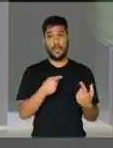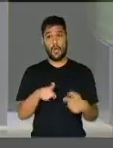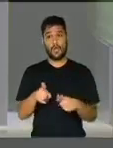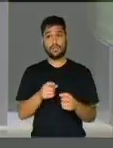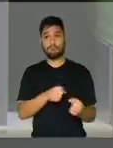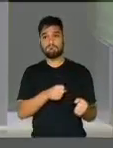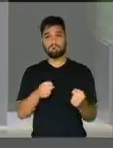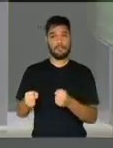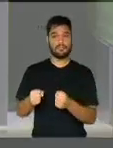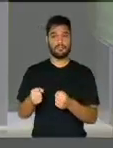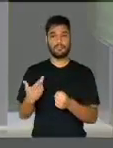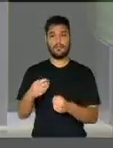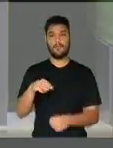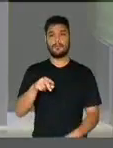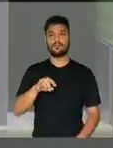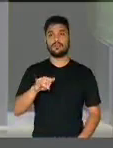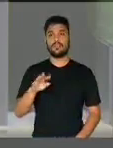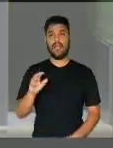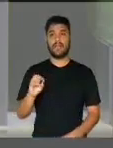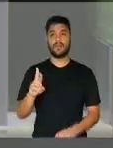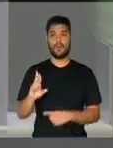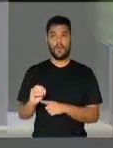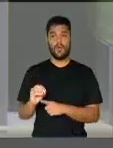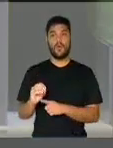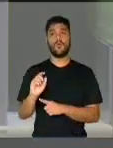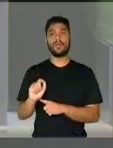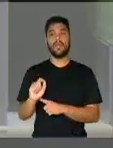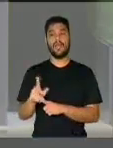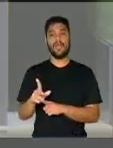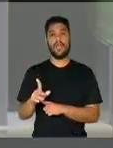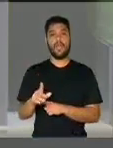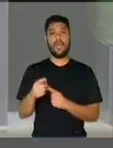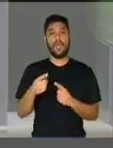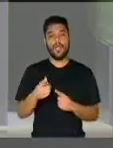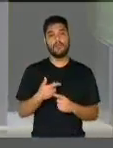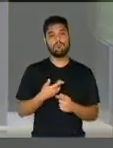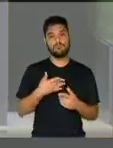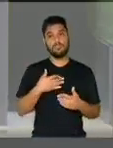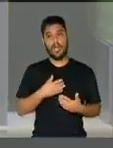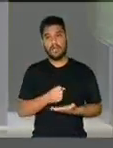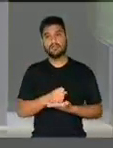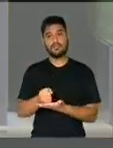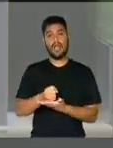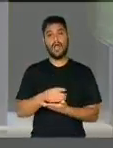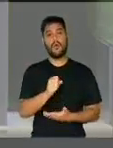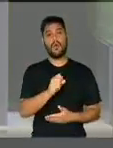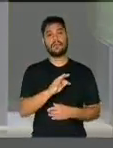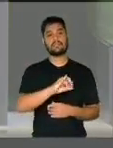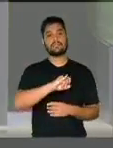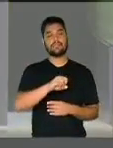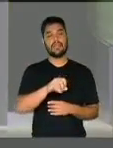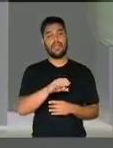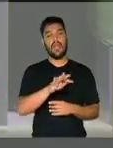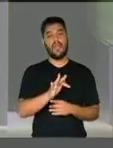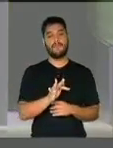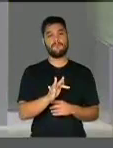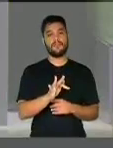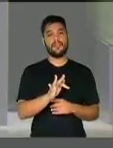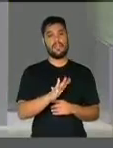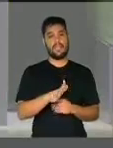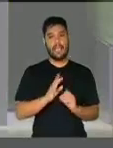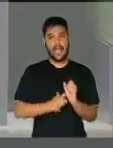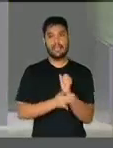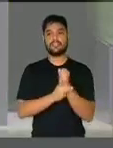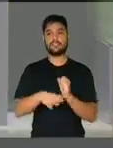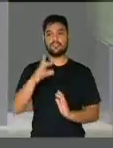contramajoritário, é claro que é o papel do Supremo, de garantir os direitos fundamentais. Mas ele avança e